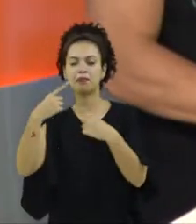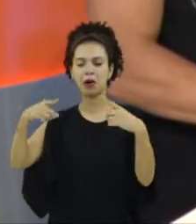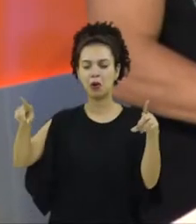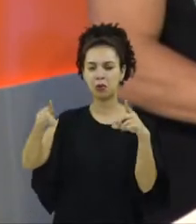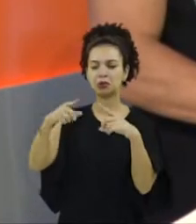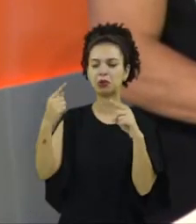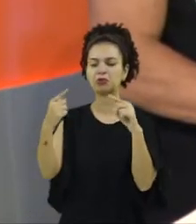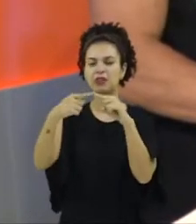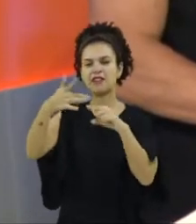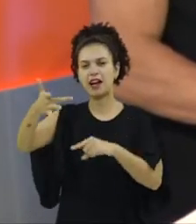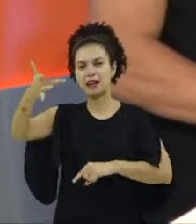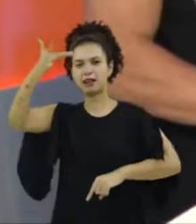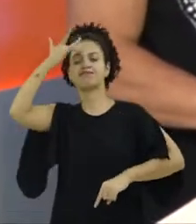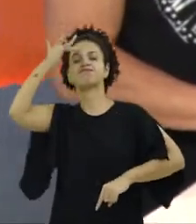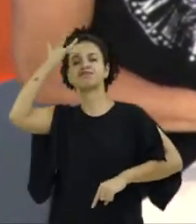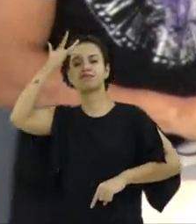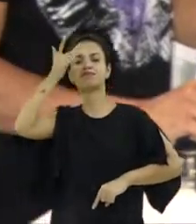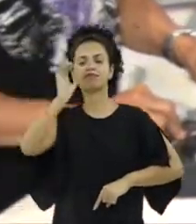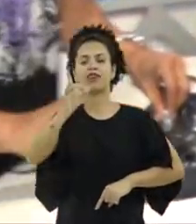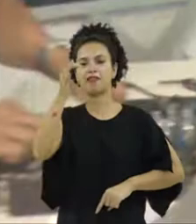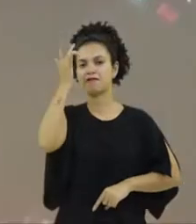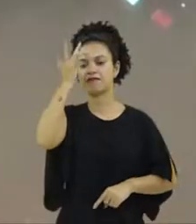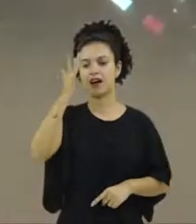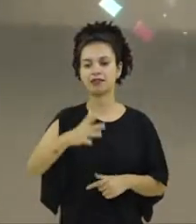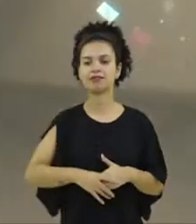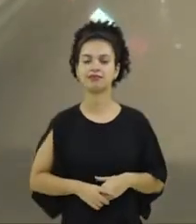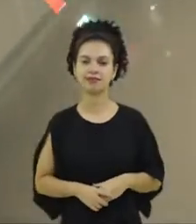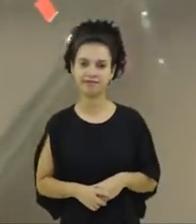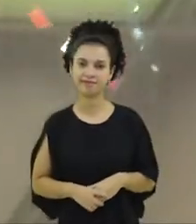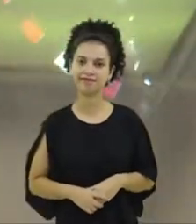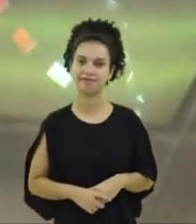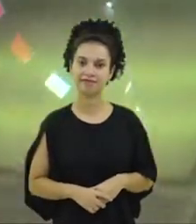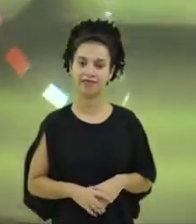Vamos dançar o piseiro com o Johnny Boy. Bem-vindo!